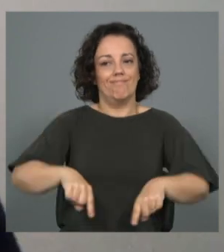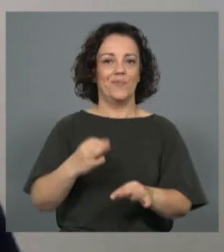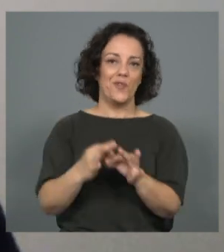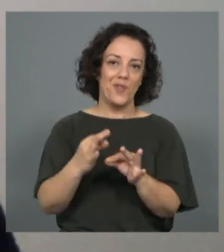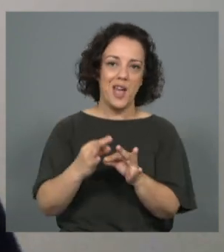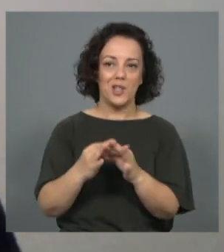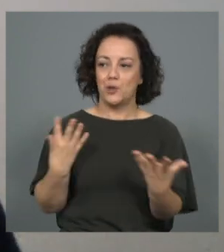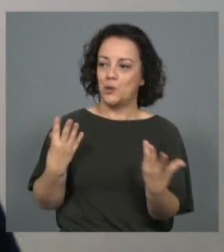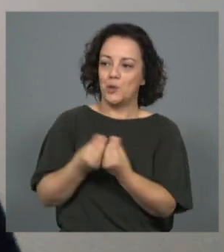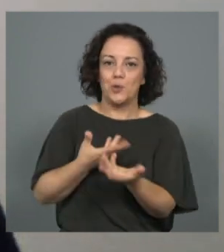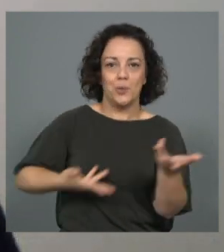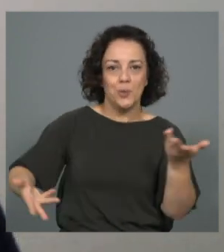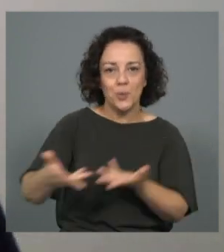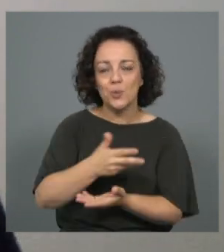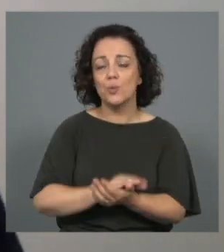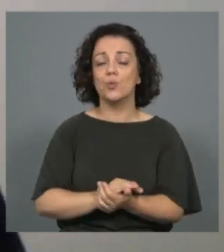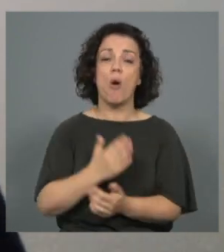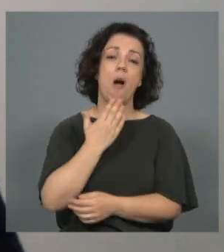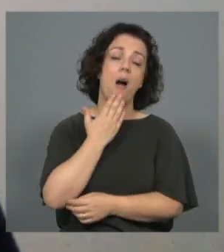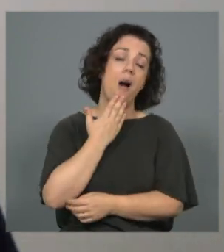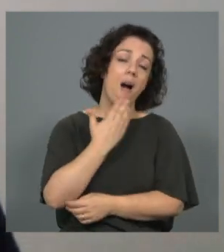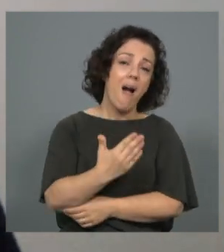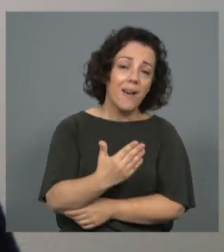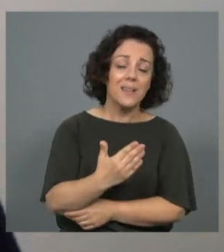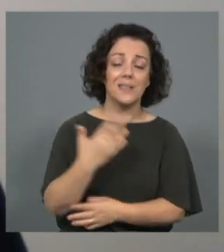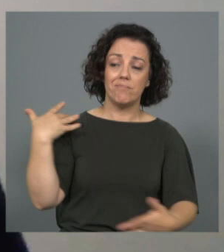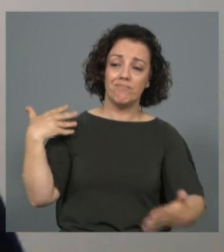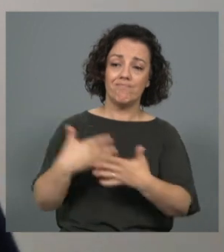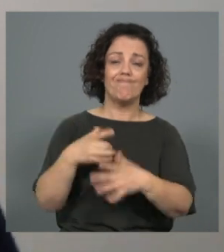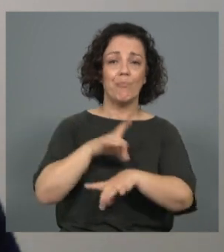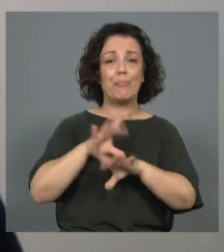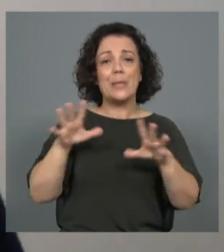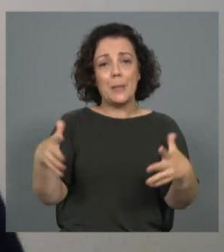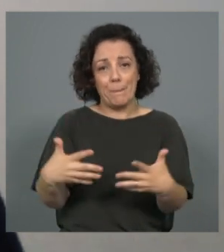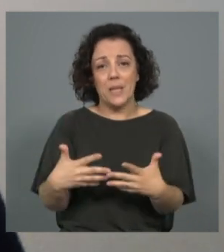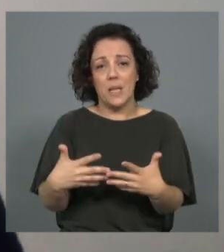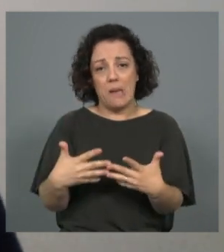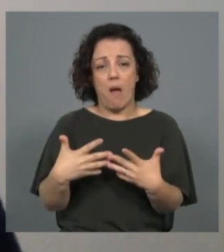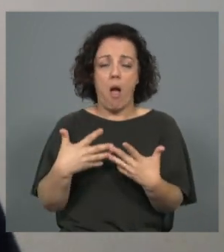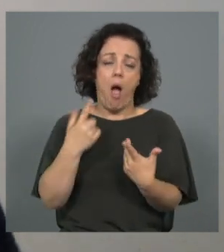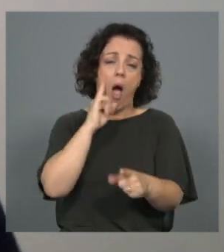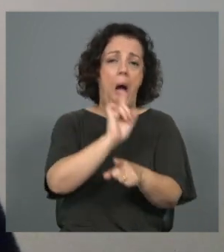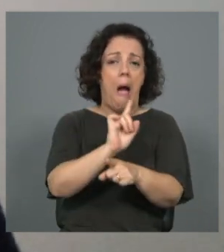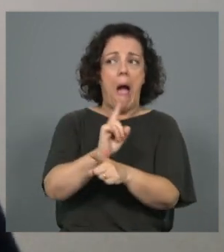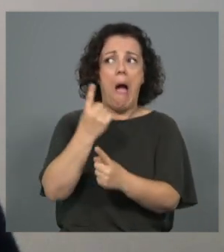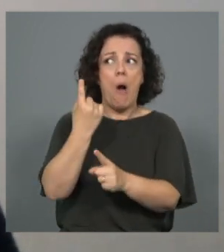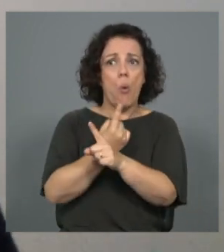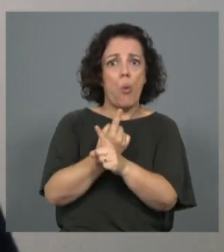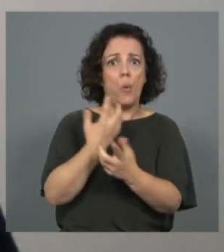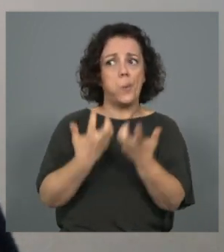todos juntos, darmos graças por este tempo de pandemia, que ainda temos algumas incertezas, claro que sim,